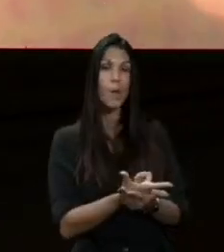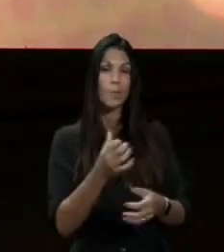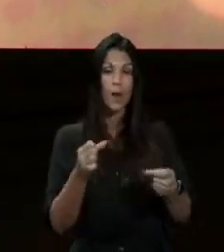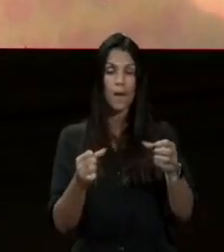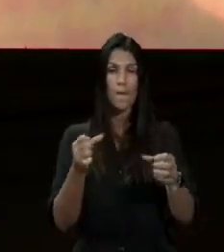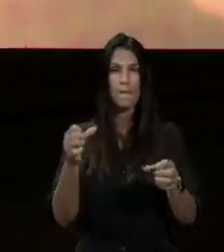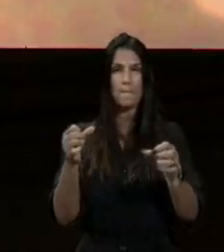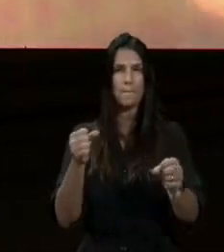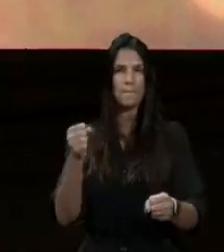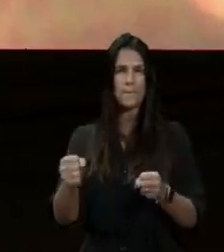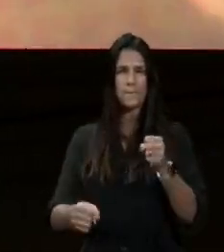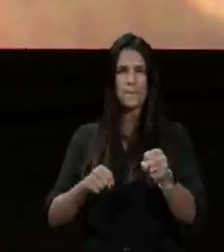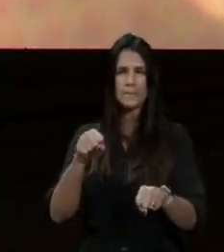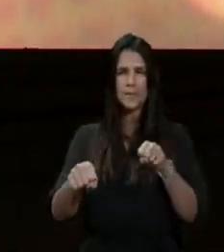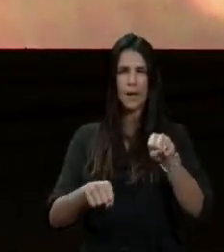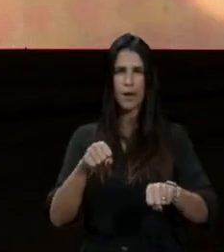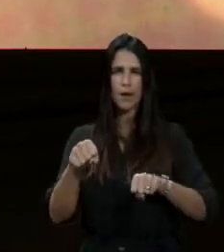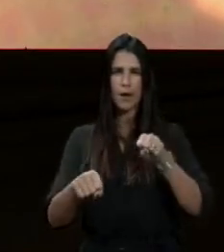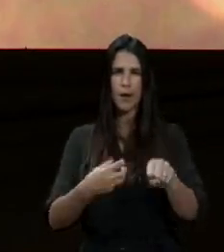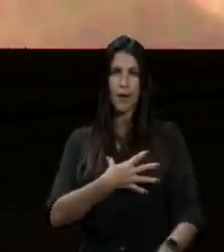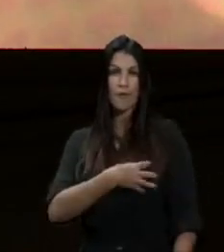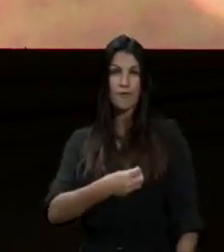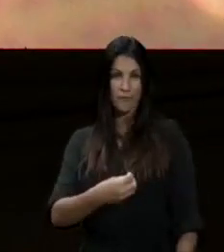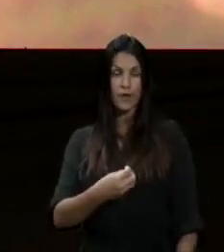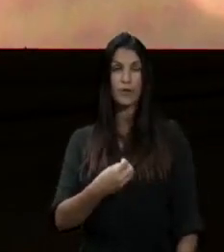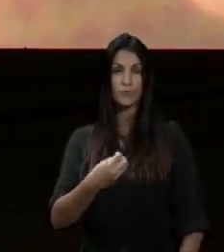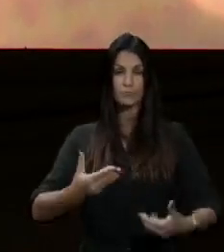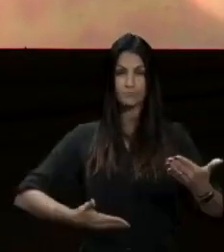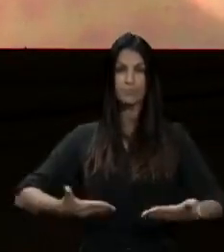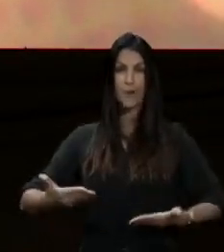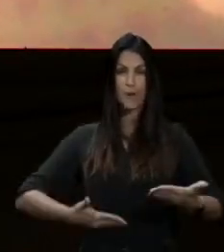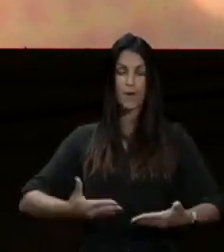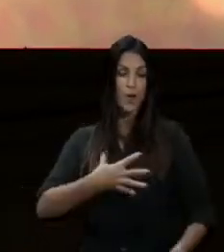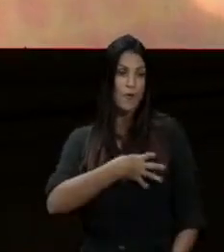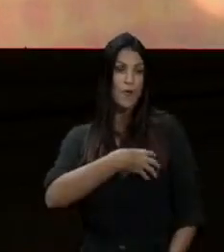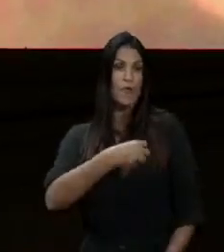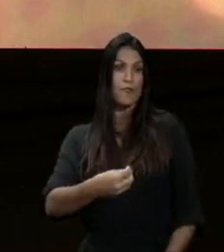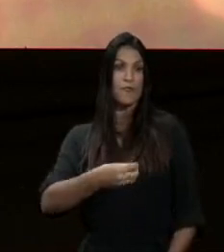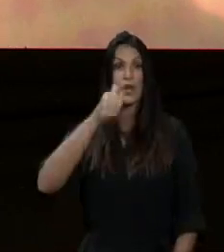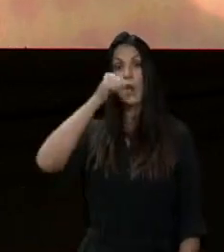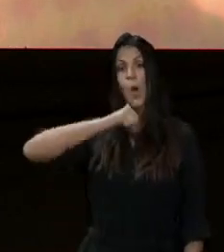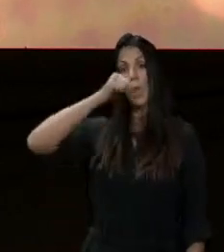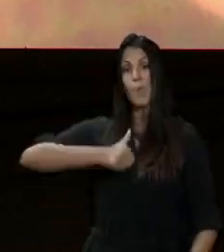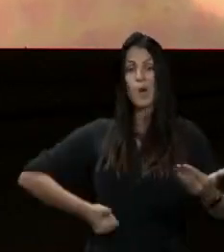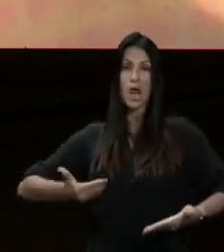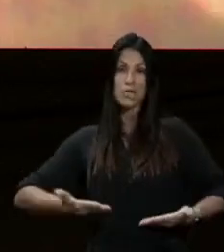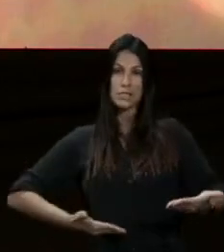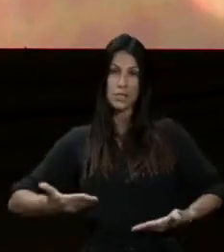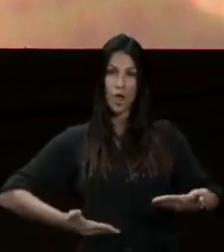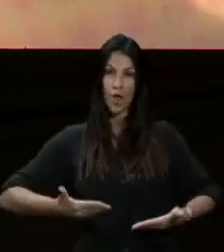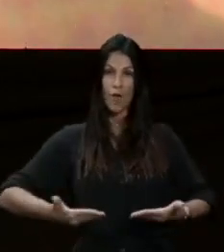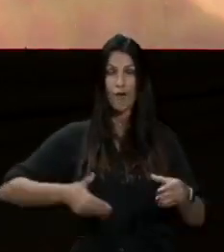para o filho da empregado Oi e essa bicicletinha do filho da empregada custou r$